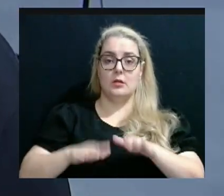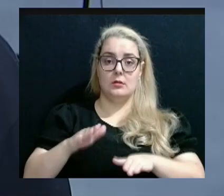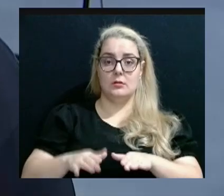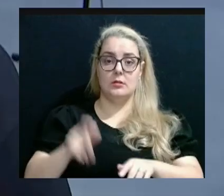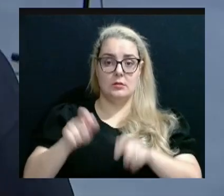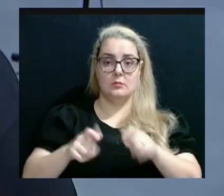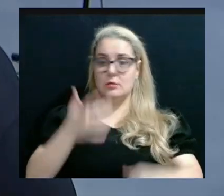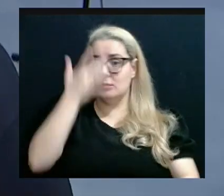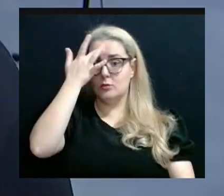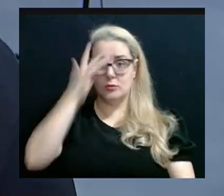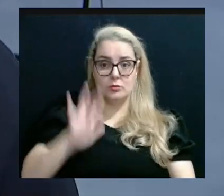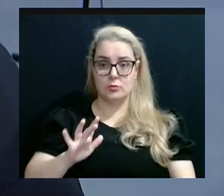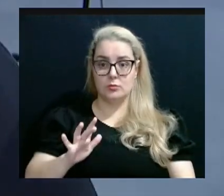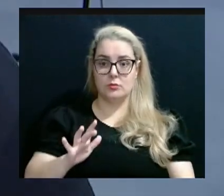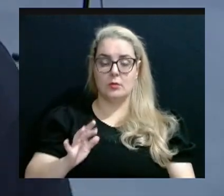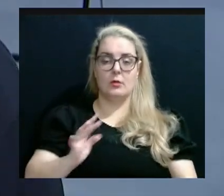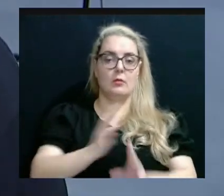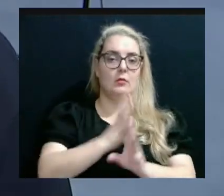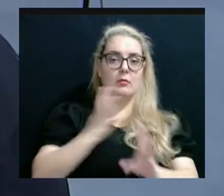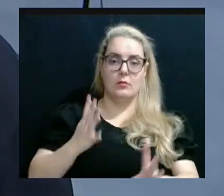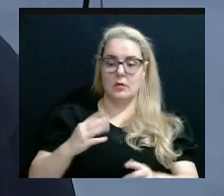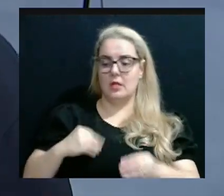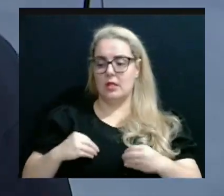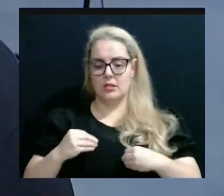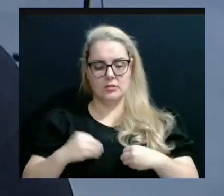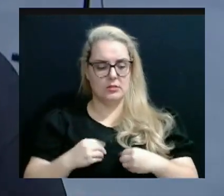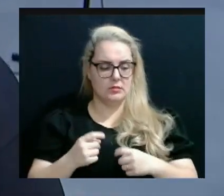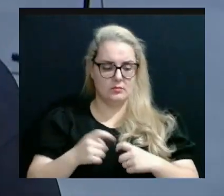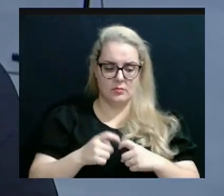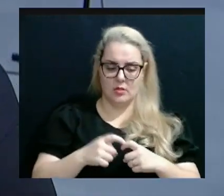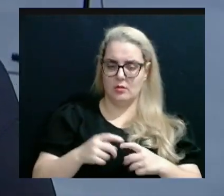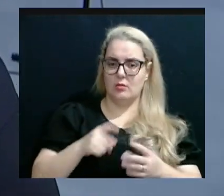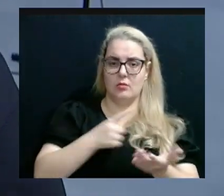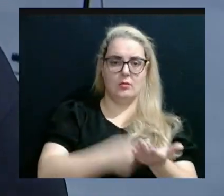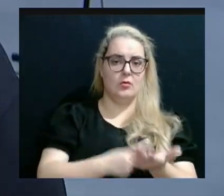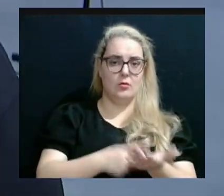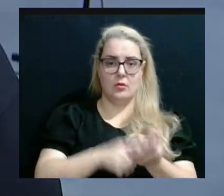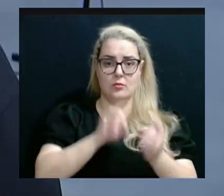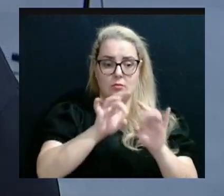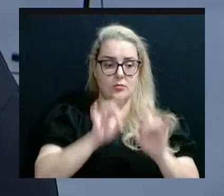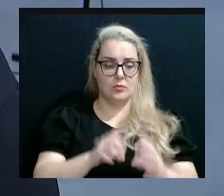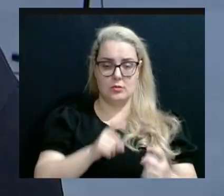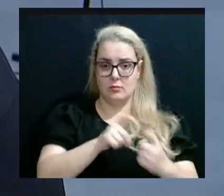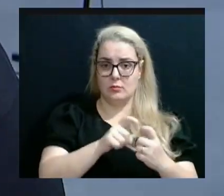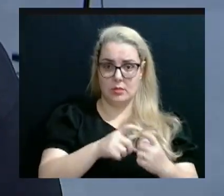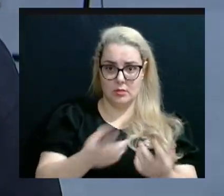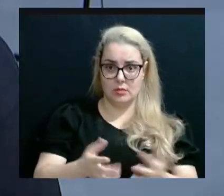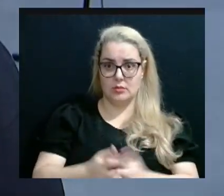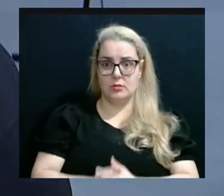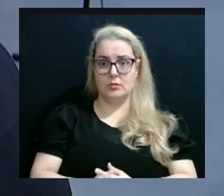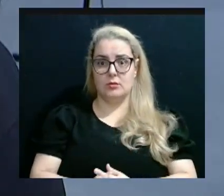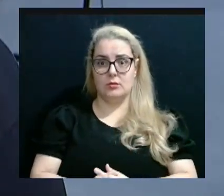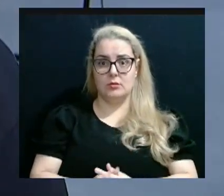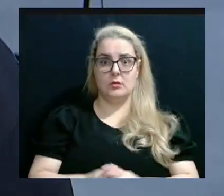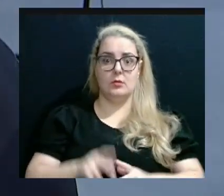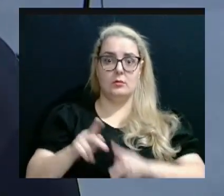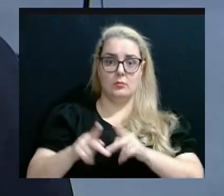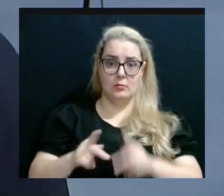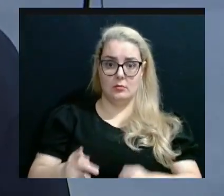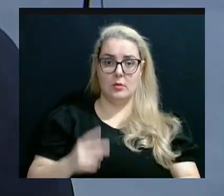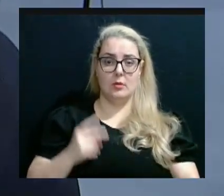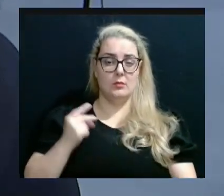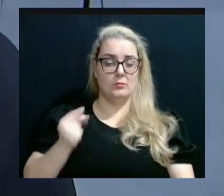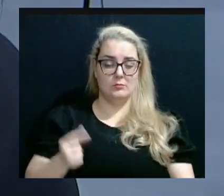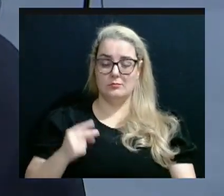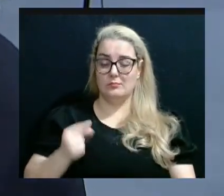sabem, a fila, exame médico, consulta com especialidades. A população fica muito tempo